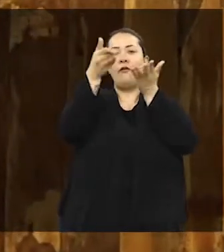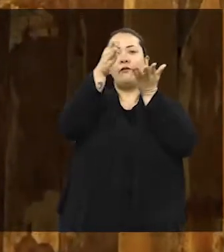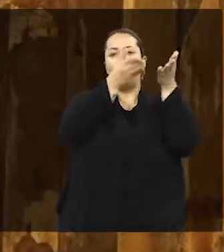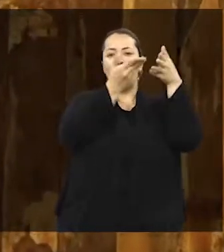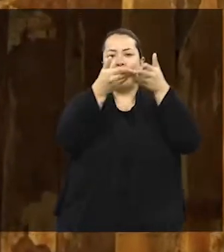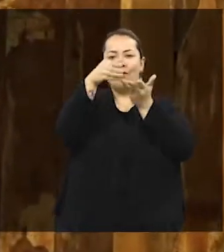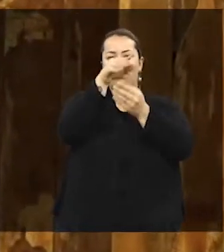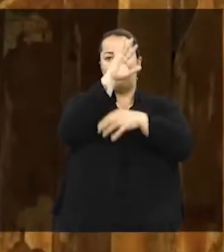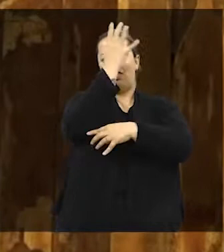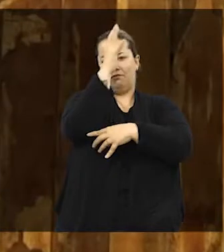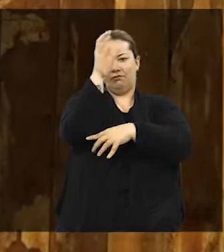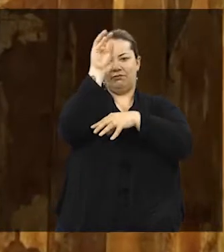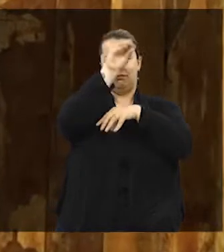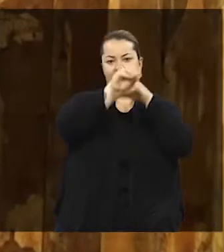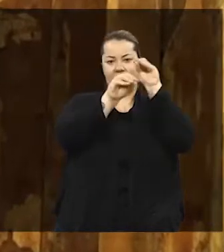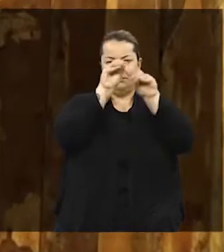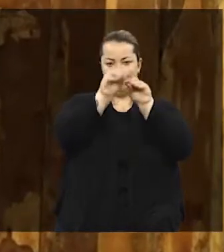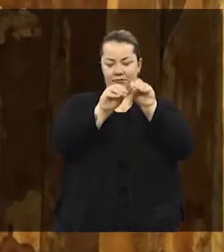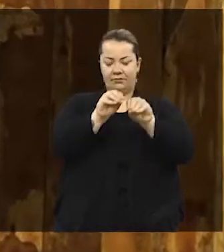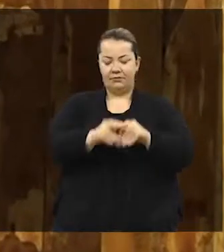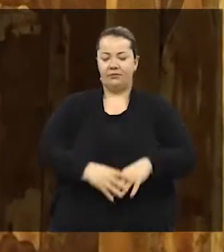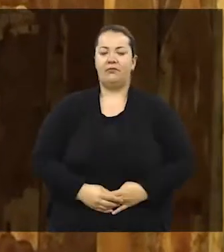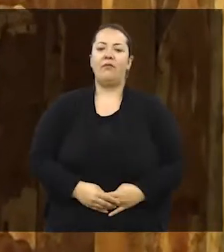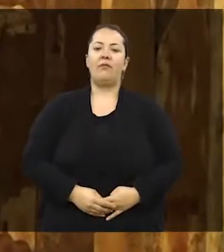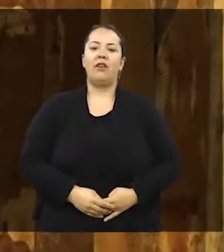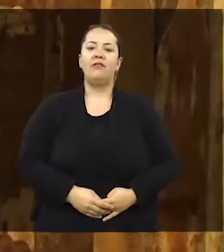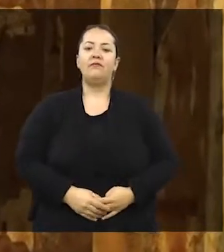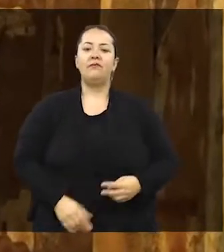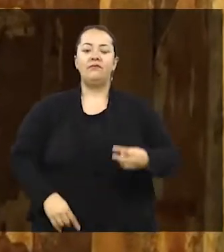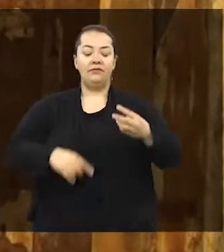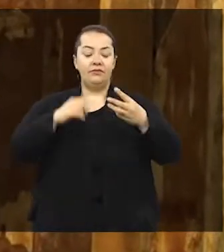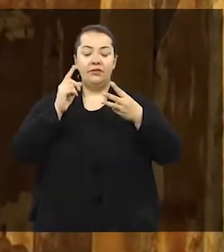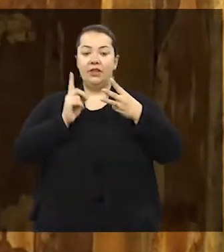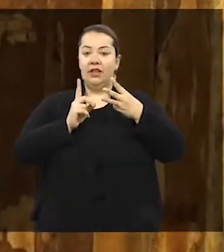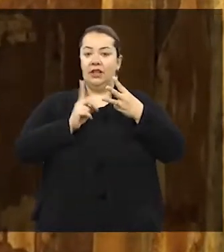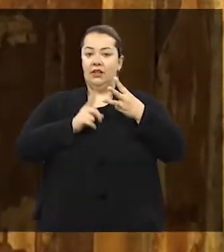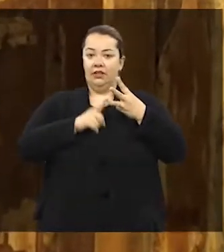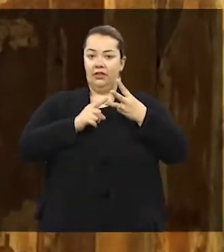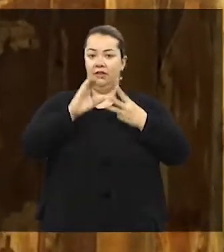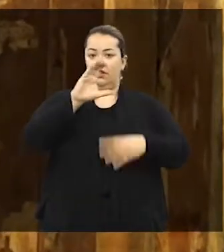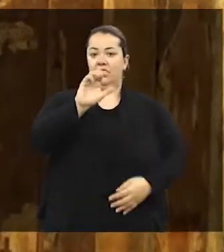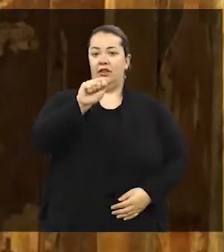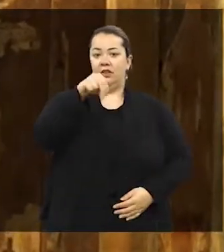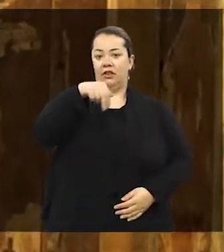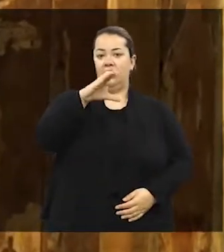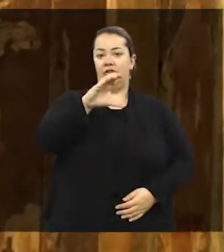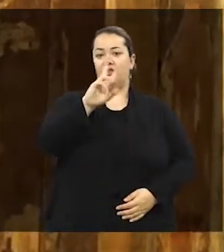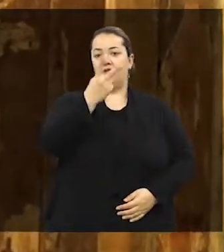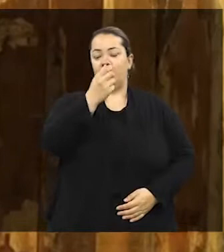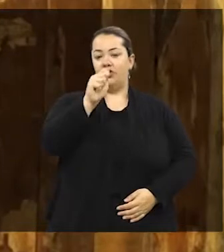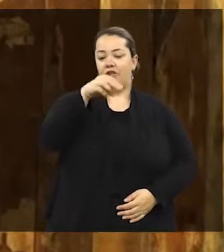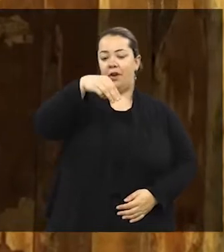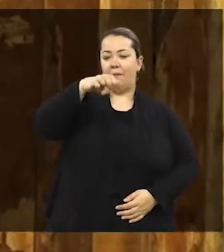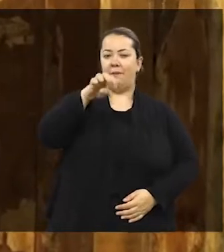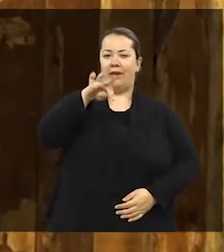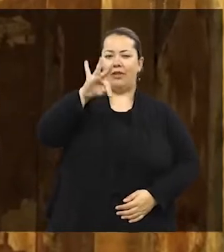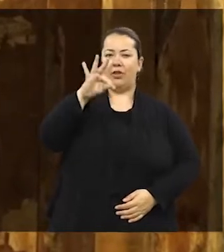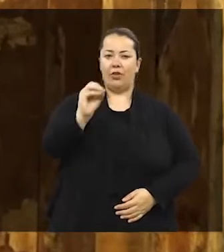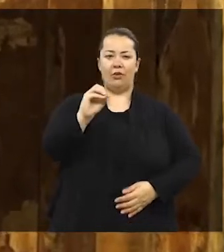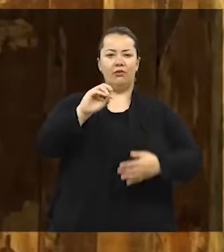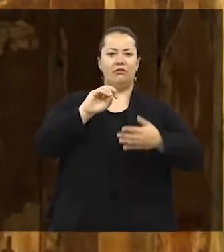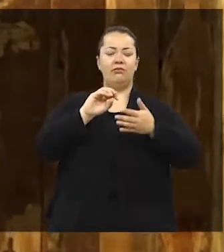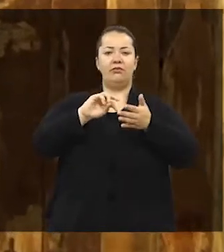onde as folhas ficam de um lado e o fogo do outro, secando com o calor indireto. E o